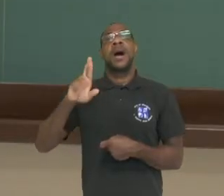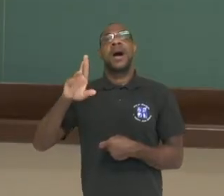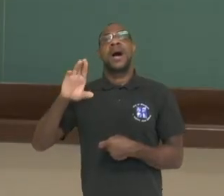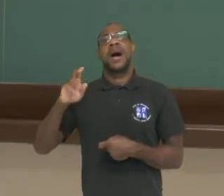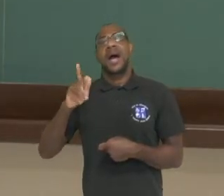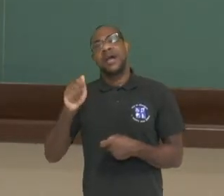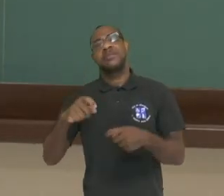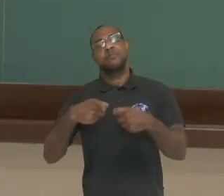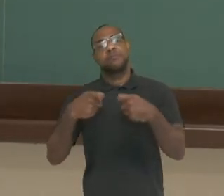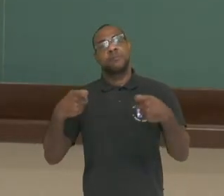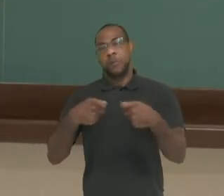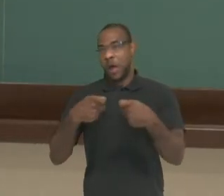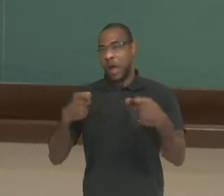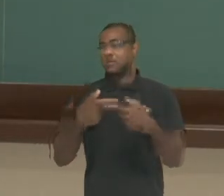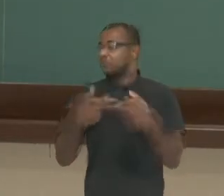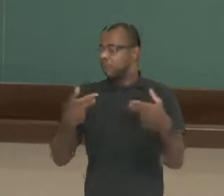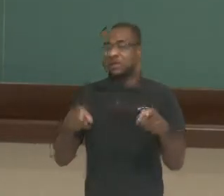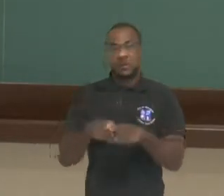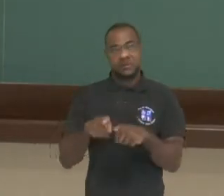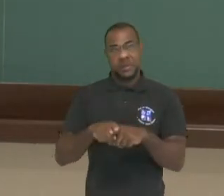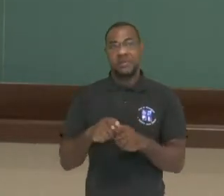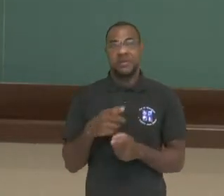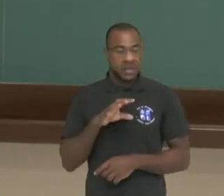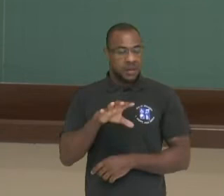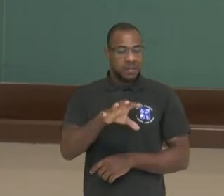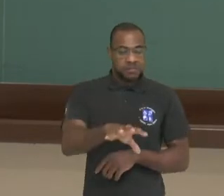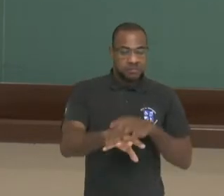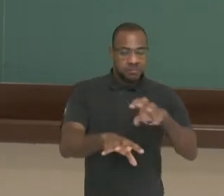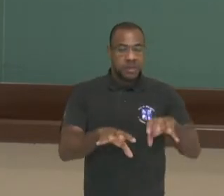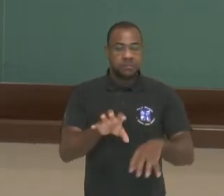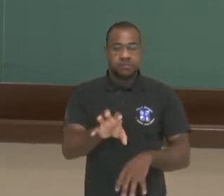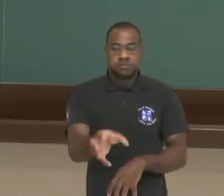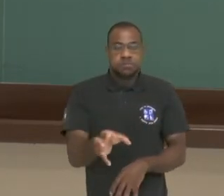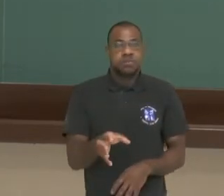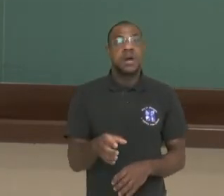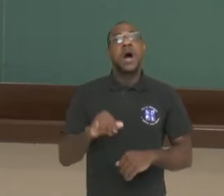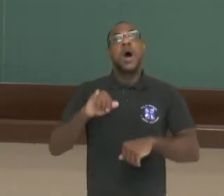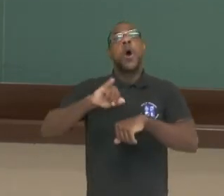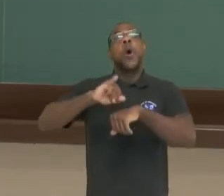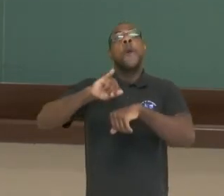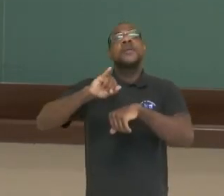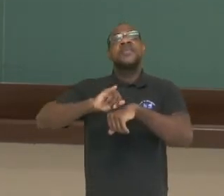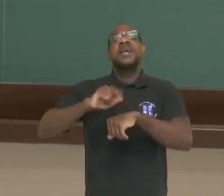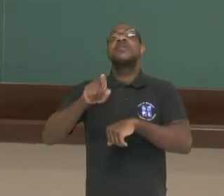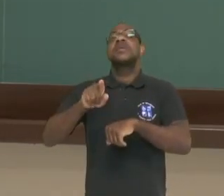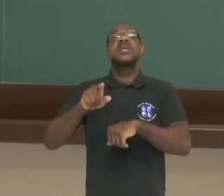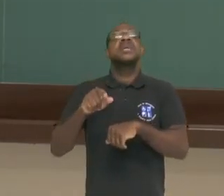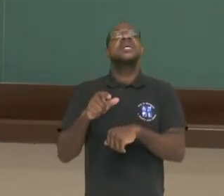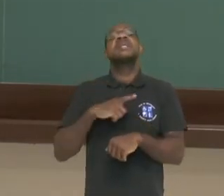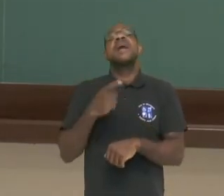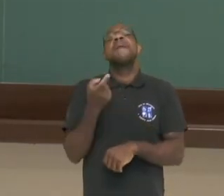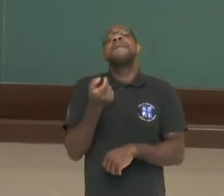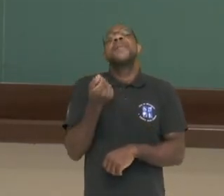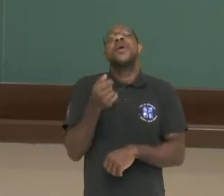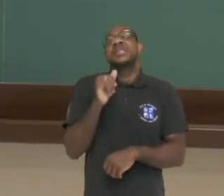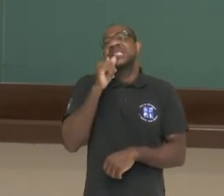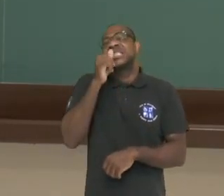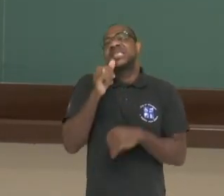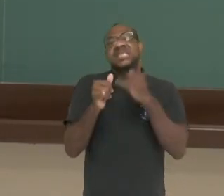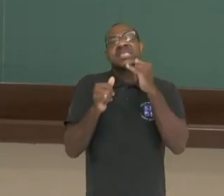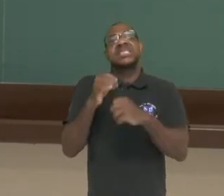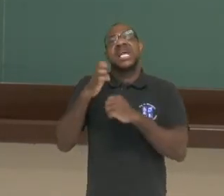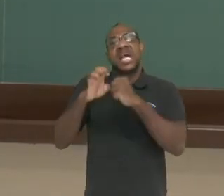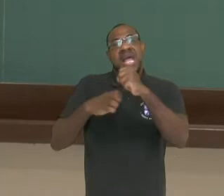elétrico. Então, são alguns objetos, vamos dizer assim, que possuem poucos